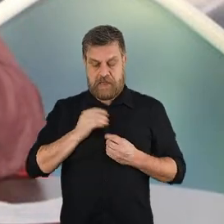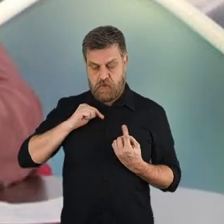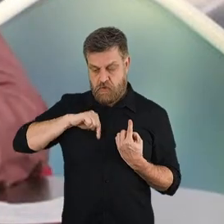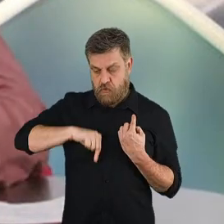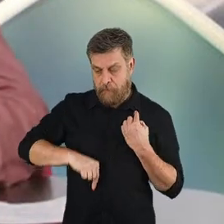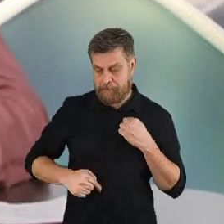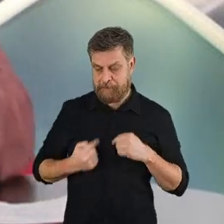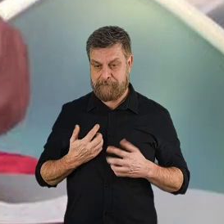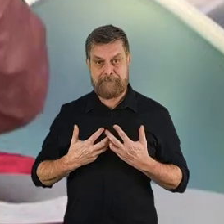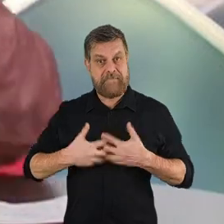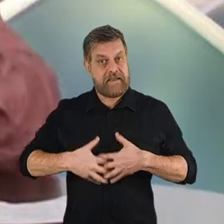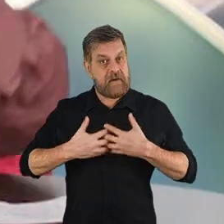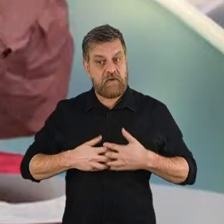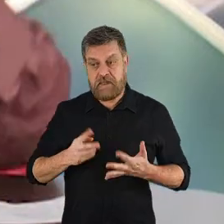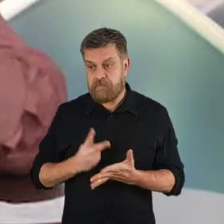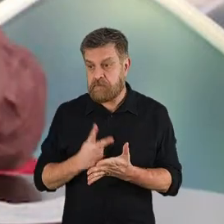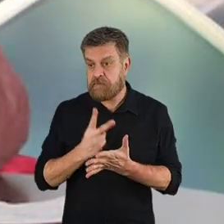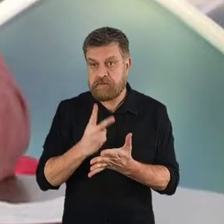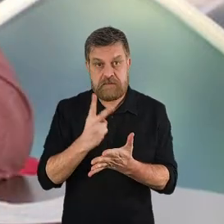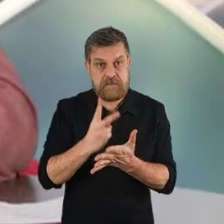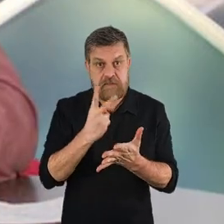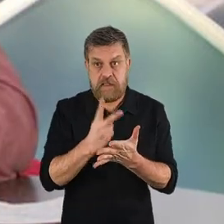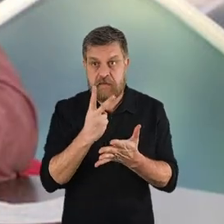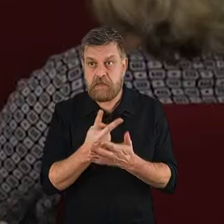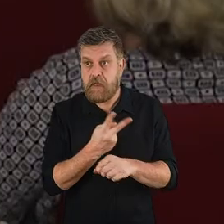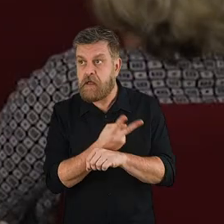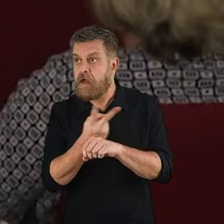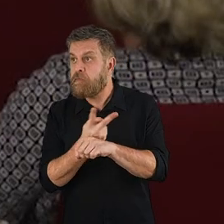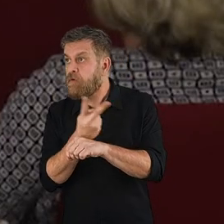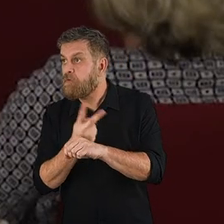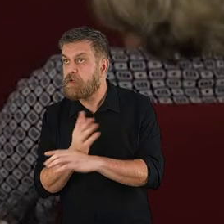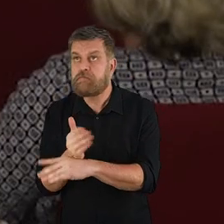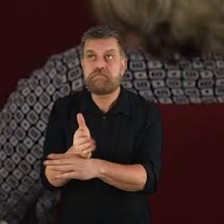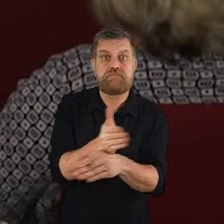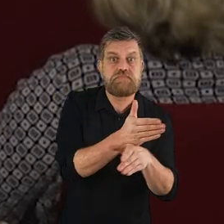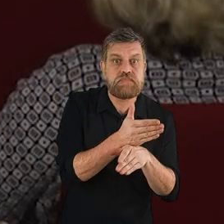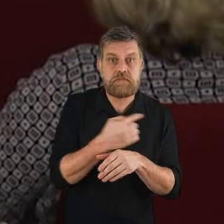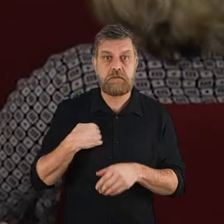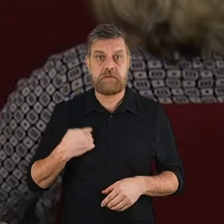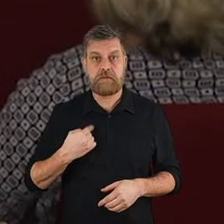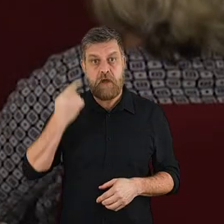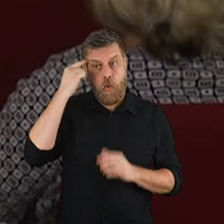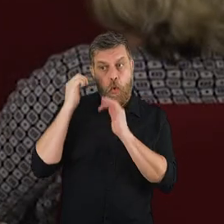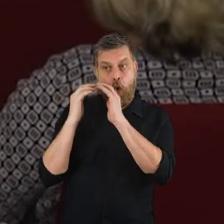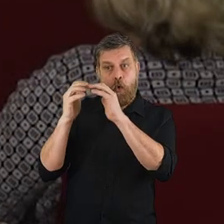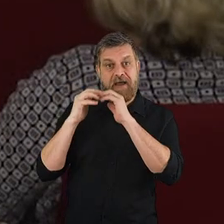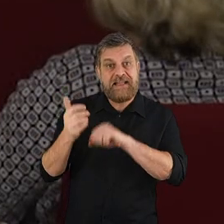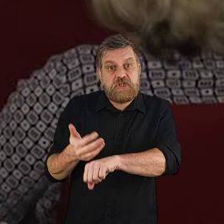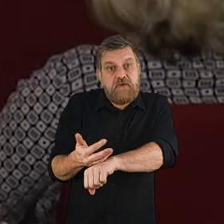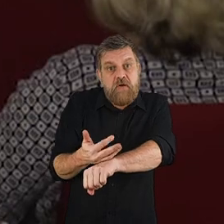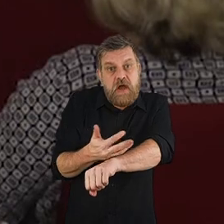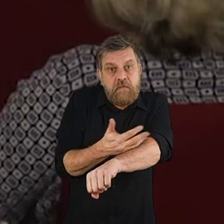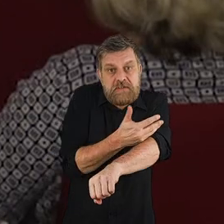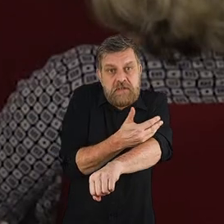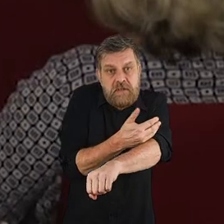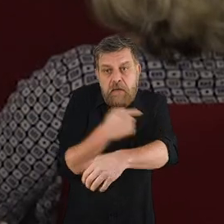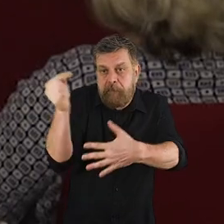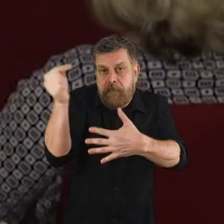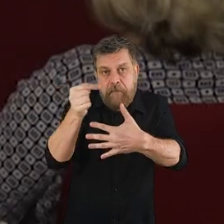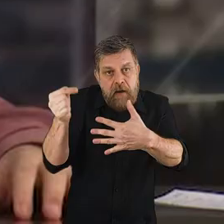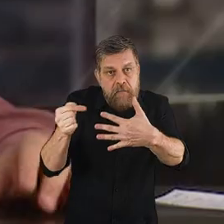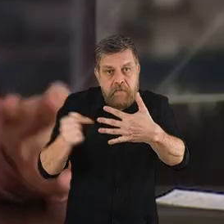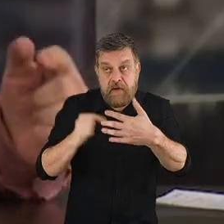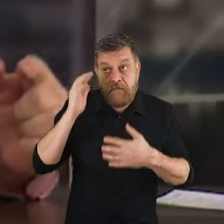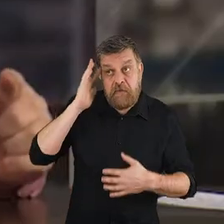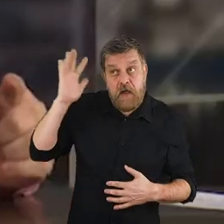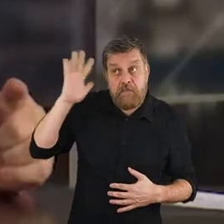metabolismo é uma constante e contínua perambulação. Isso do ponto de vista cognitivo, emocional, em todos os sentidos possíveis e